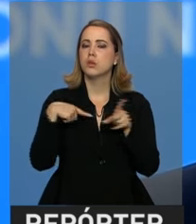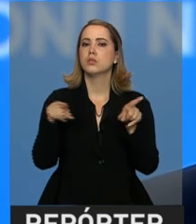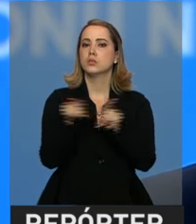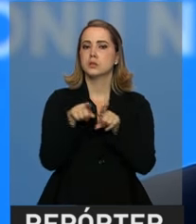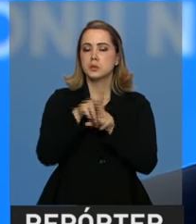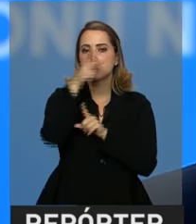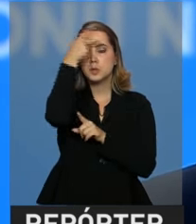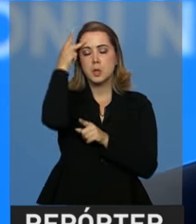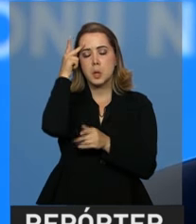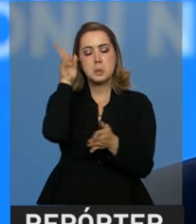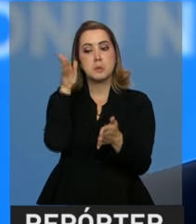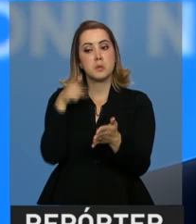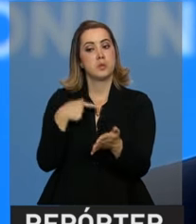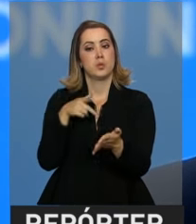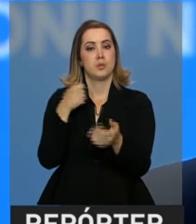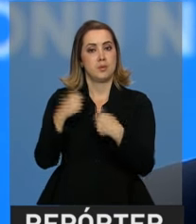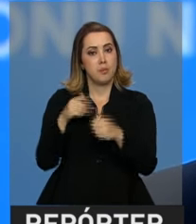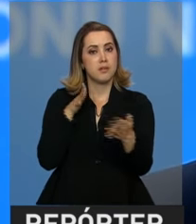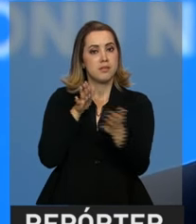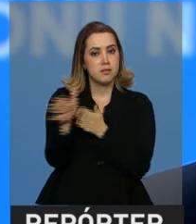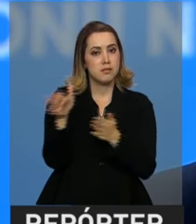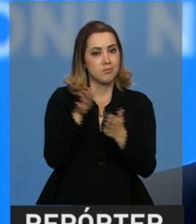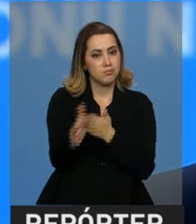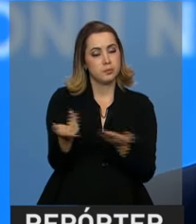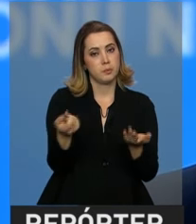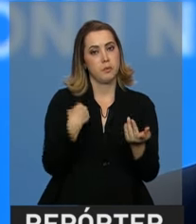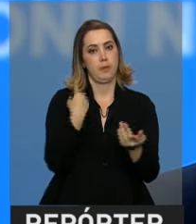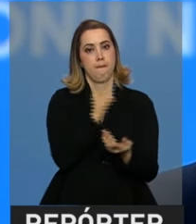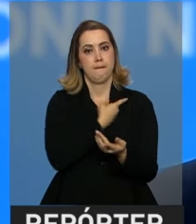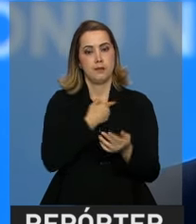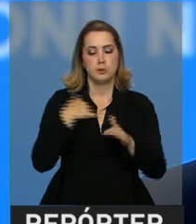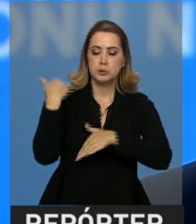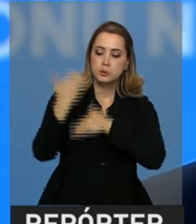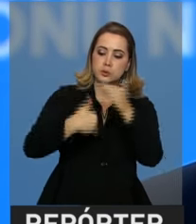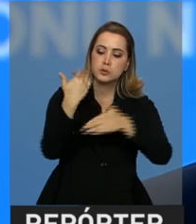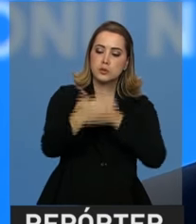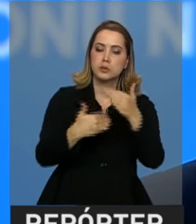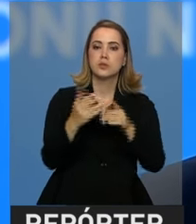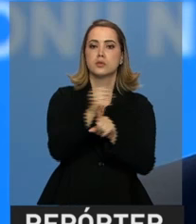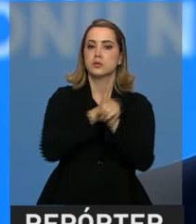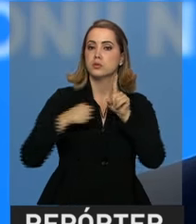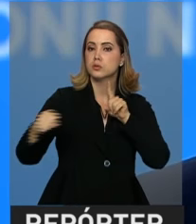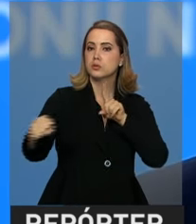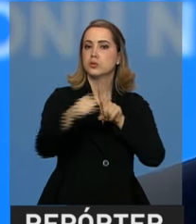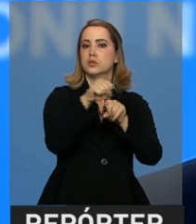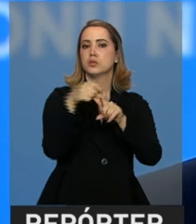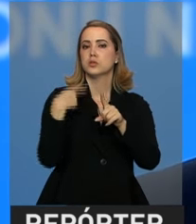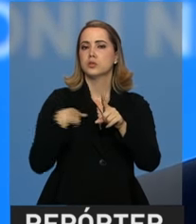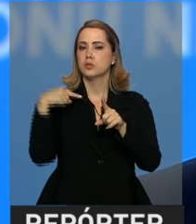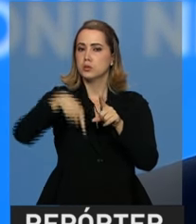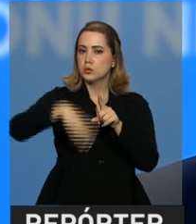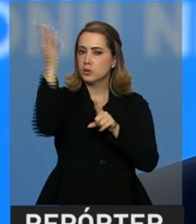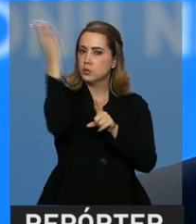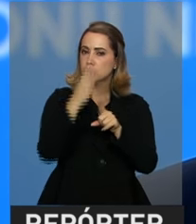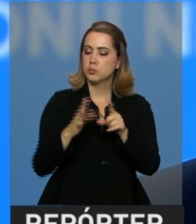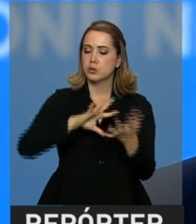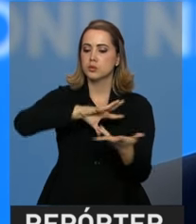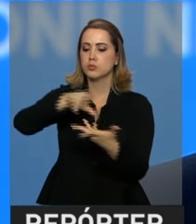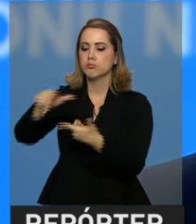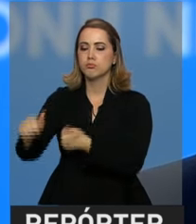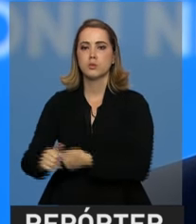dos refugiados, os direitos humanos, os avanços sociais que se verificaram no Brasil e que devem verificar-se em todo o mundo, né? A